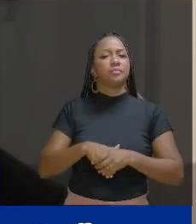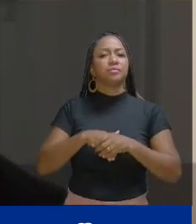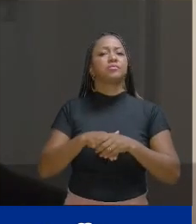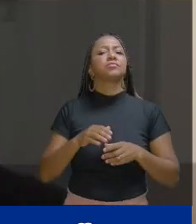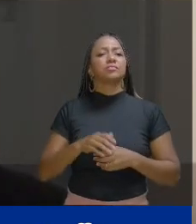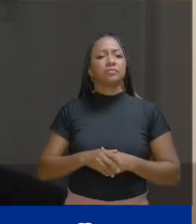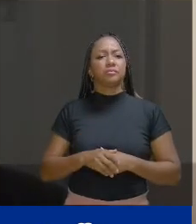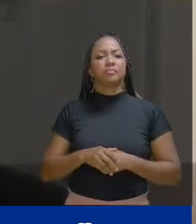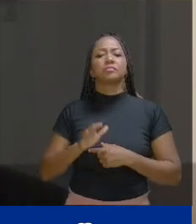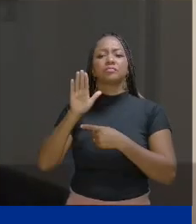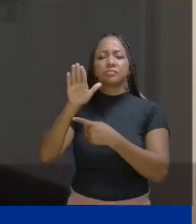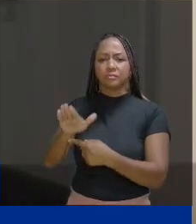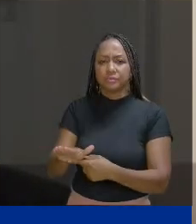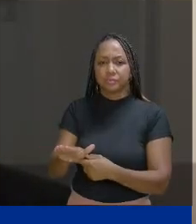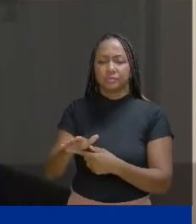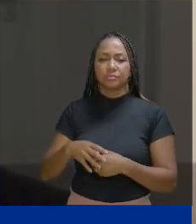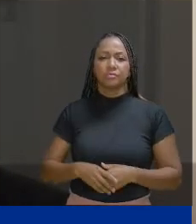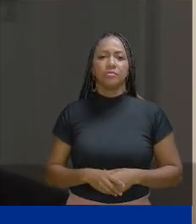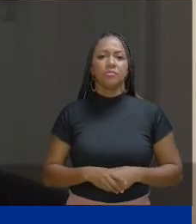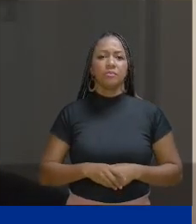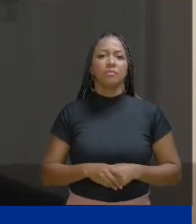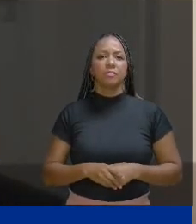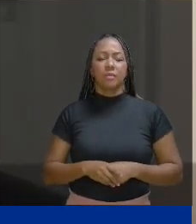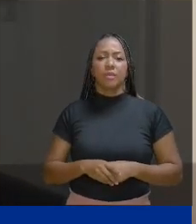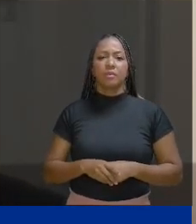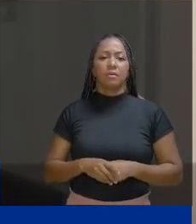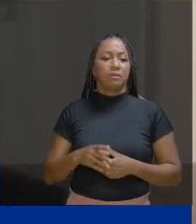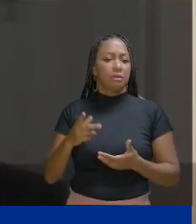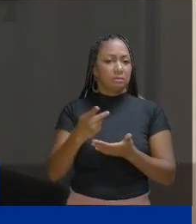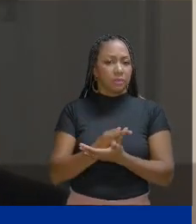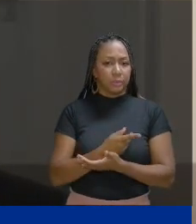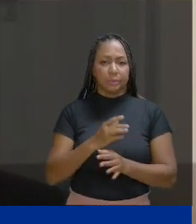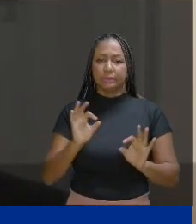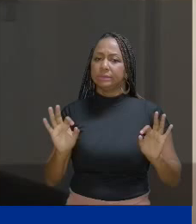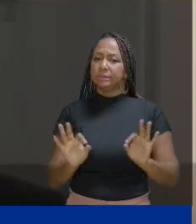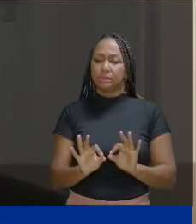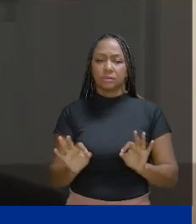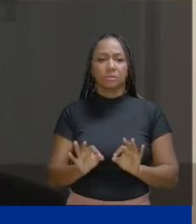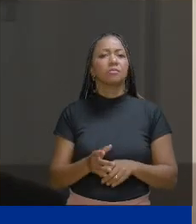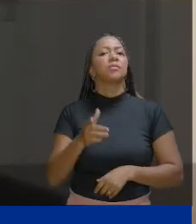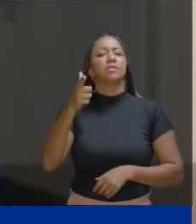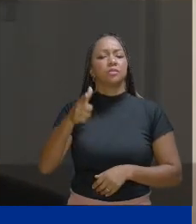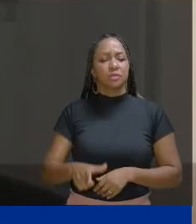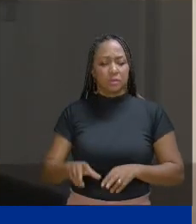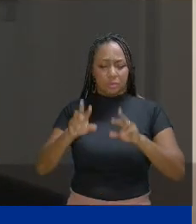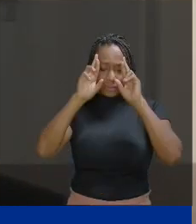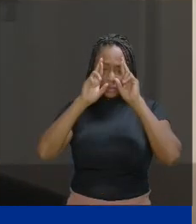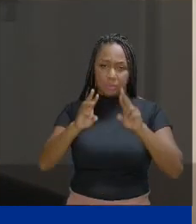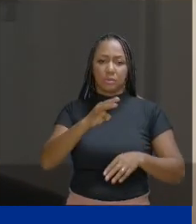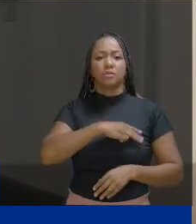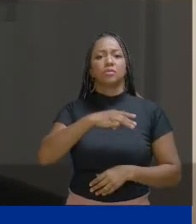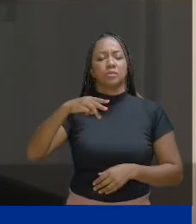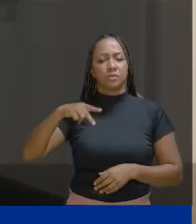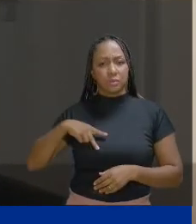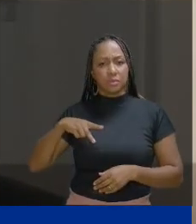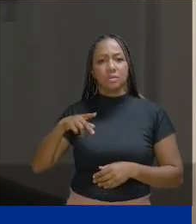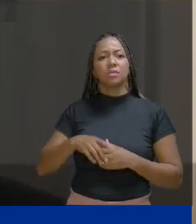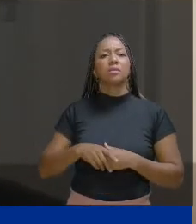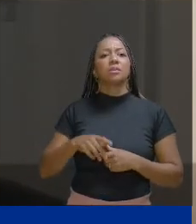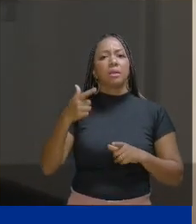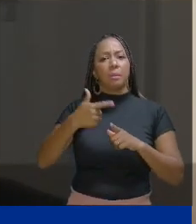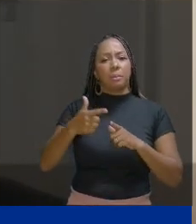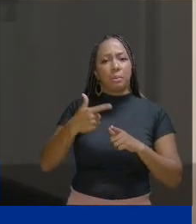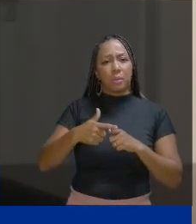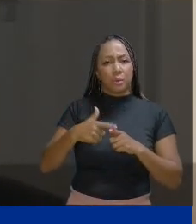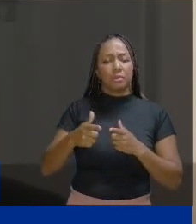suposto beneficiário dessa captação ilícita. E essa prova não aconteceu. Mais uma vez, com todo respeito ao Ministério Público, aqui a gente tem um problema